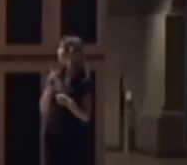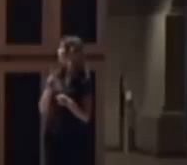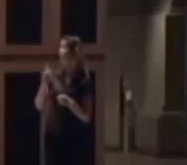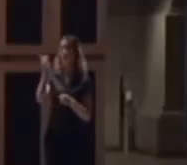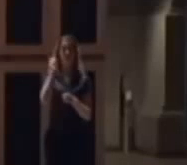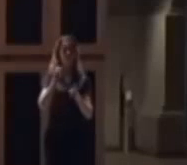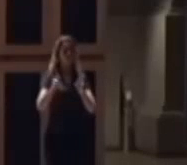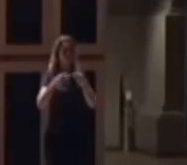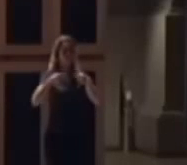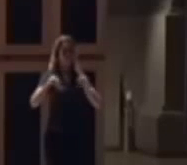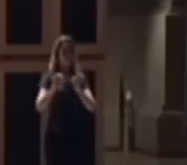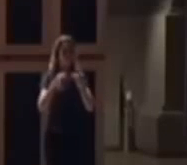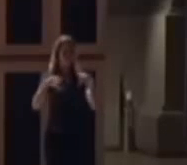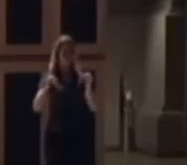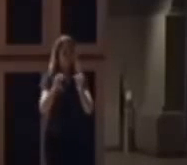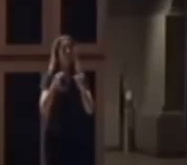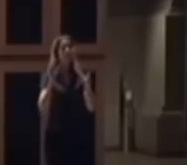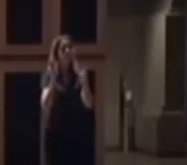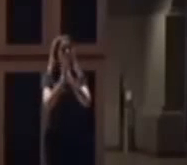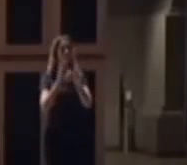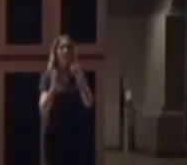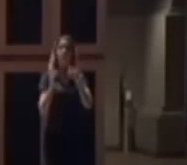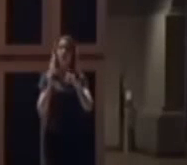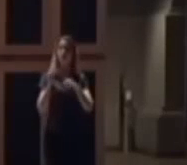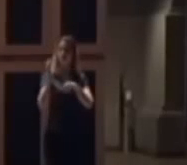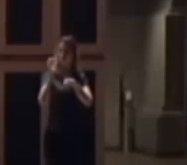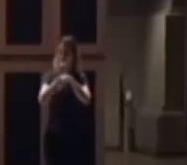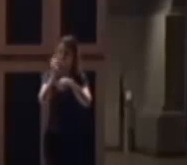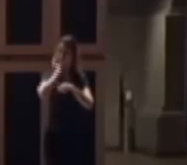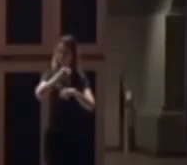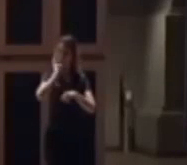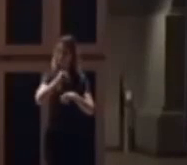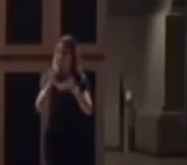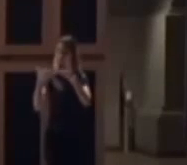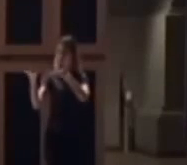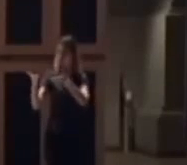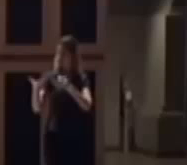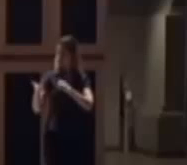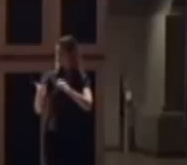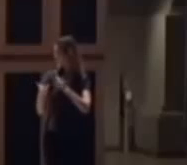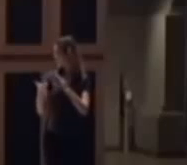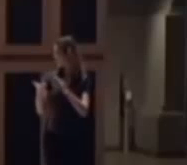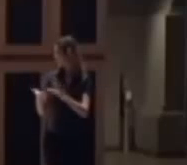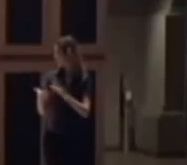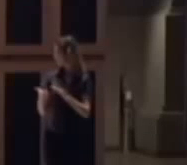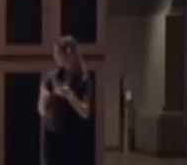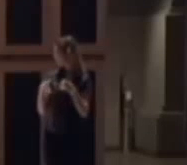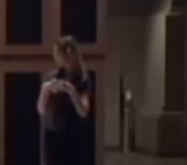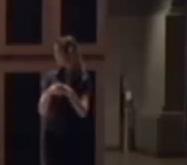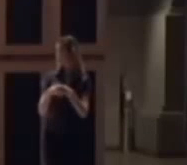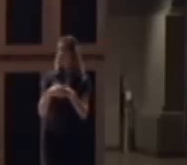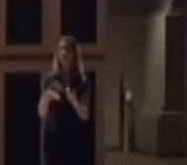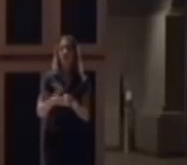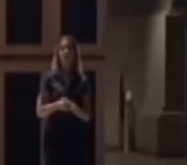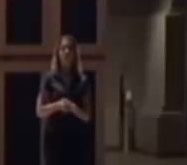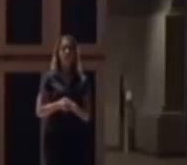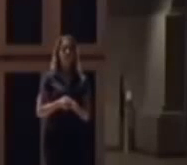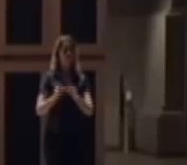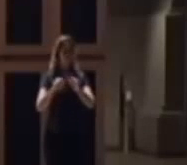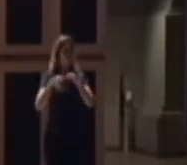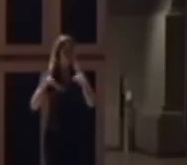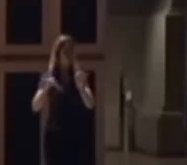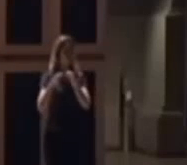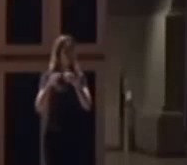o diretor da orquestra, o diretor-presidente do Instituto, que está aqui presente, Diomar, e com a equipe. A Orquestra Filarmônica de